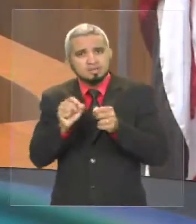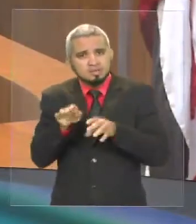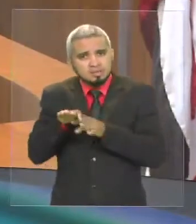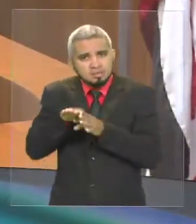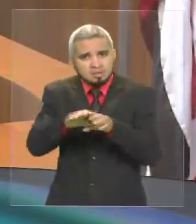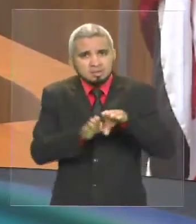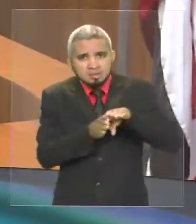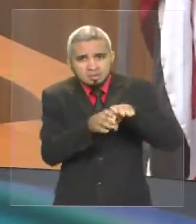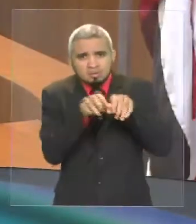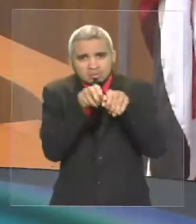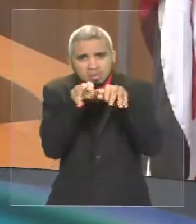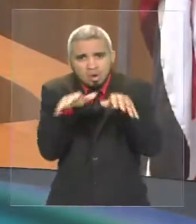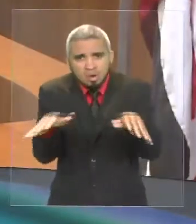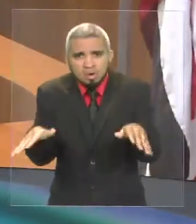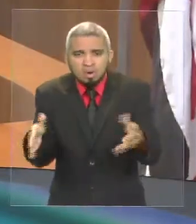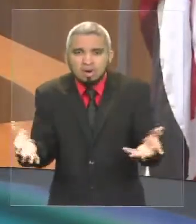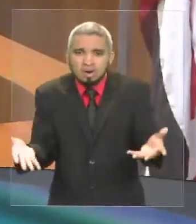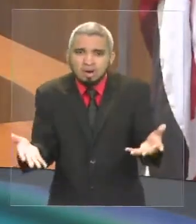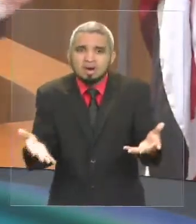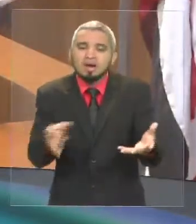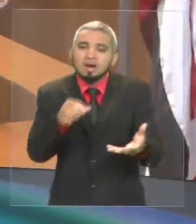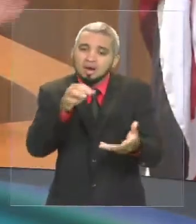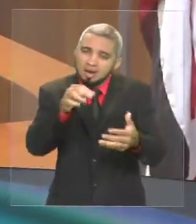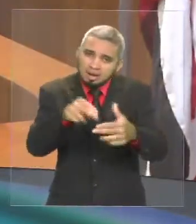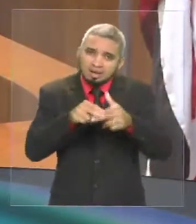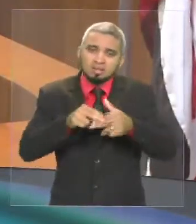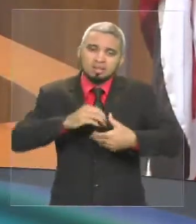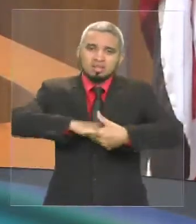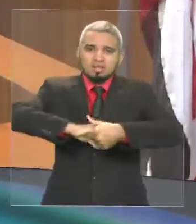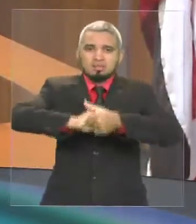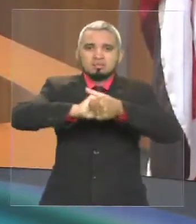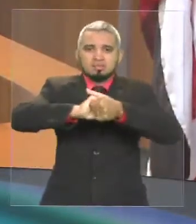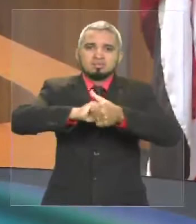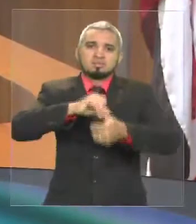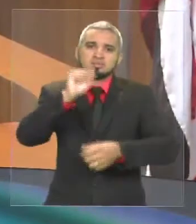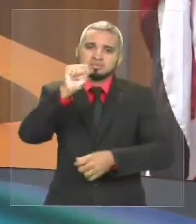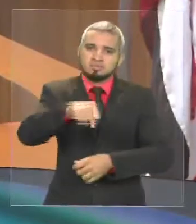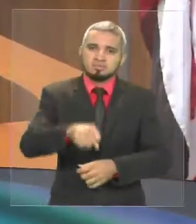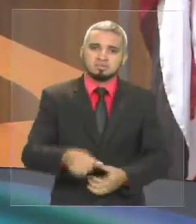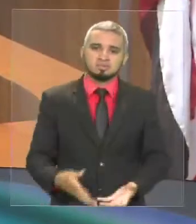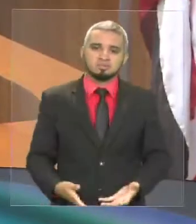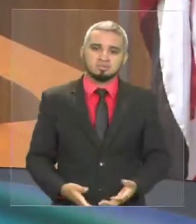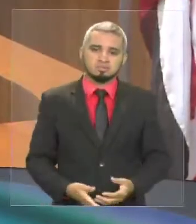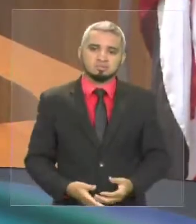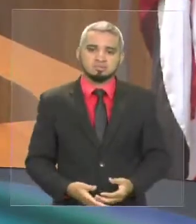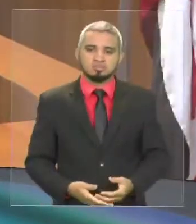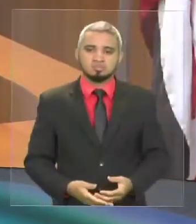sim, seria a parceria do Mais Asfalto, como já aconteceu nos últimos 2 anos.